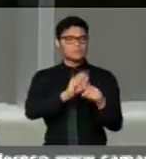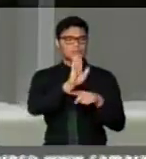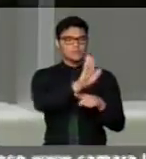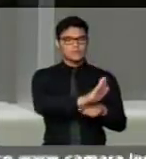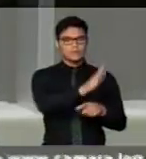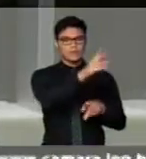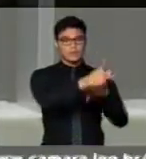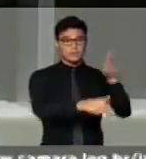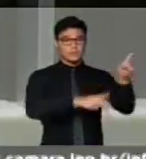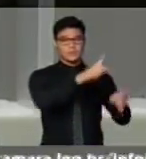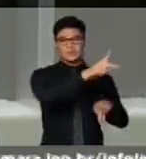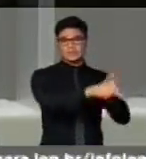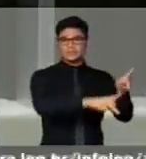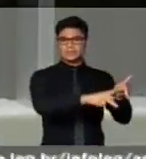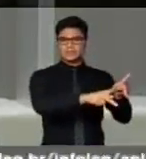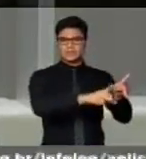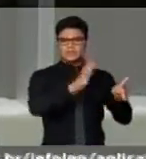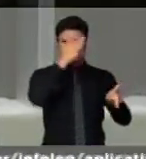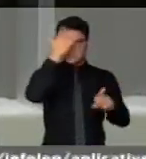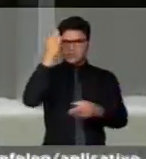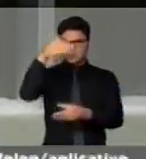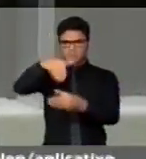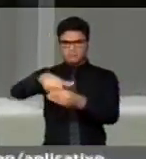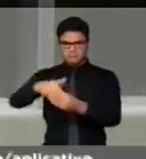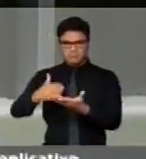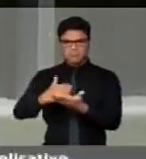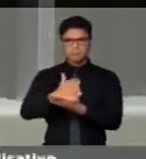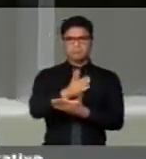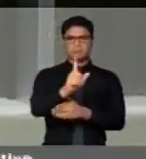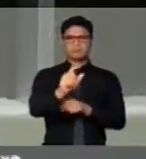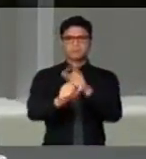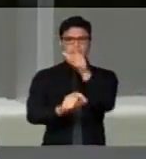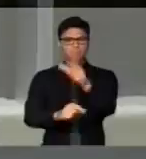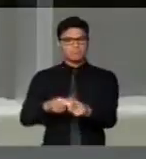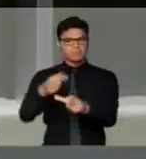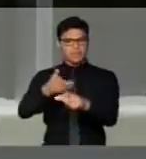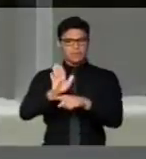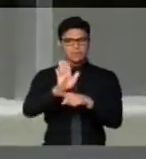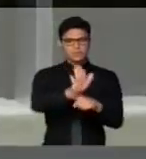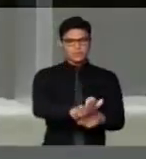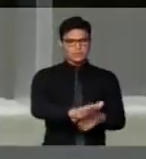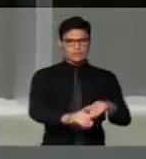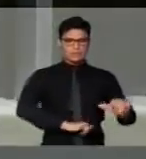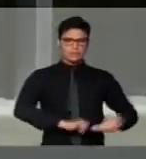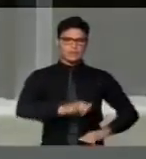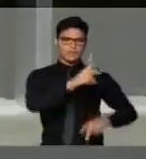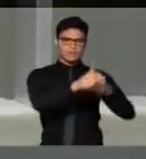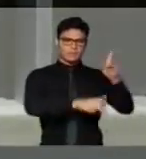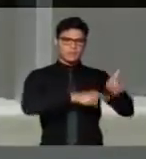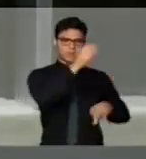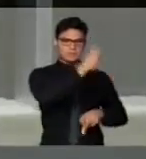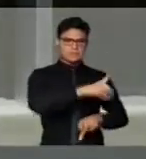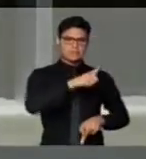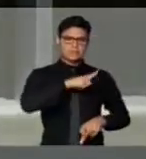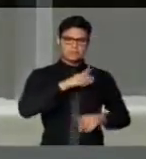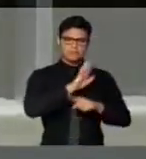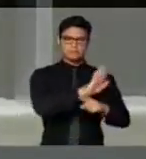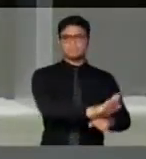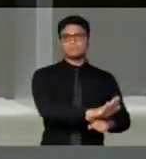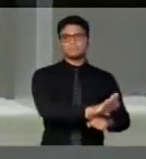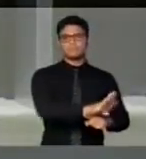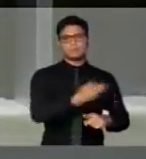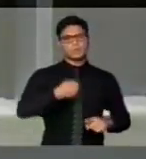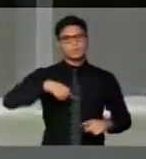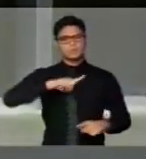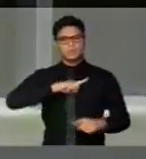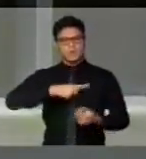O mandato de um parlamentar é lutar para que o sofrido povo brasileiro seja atendido. O nosso